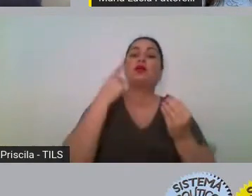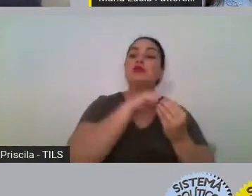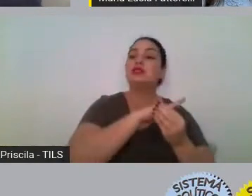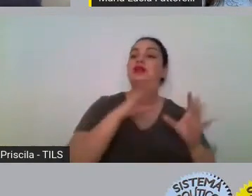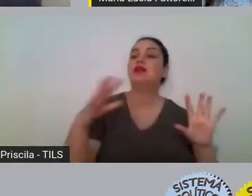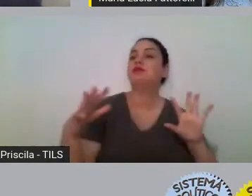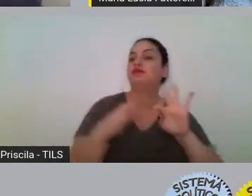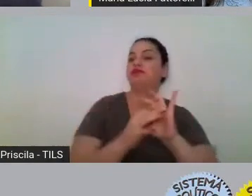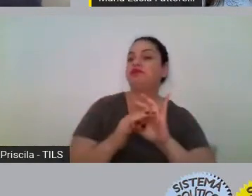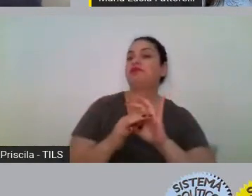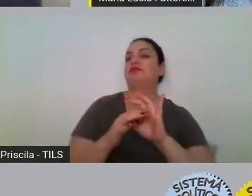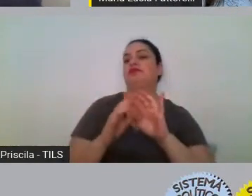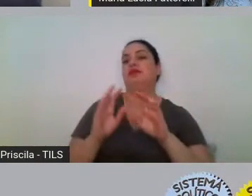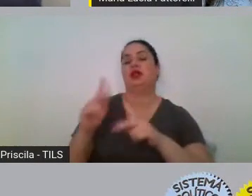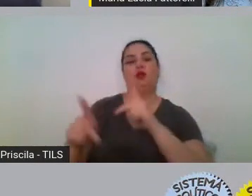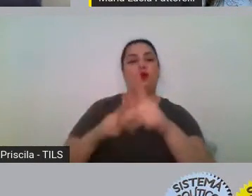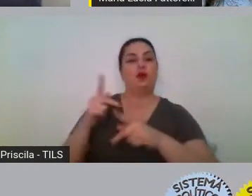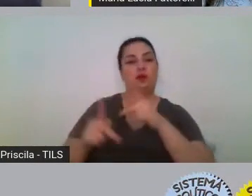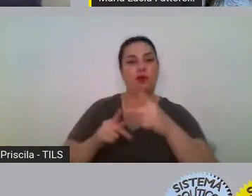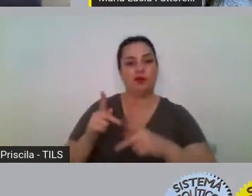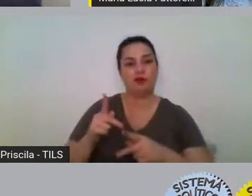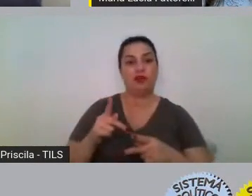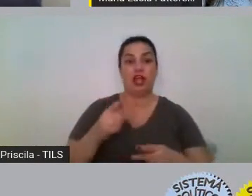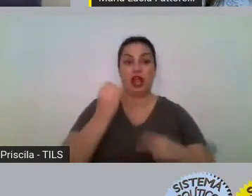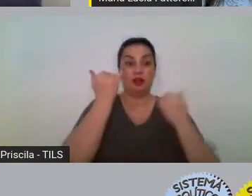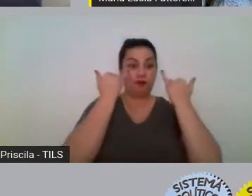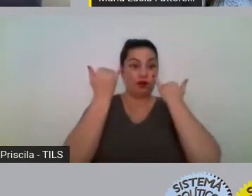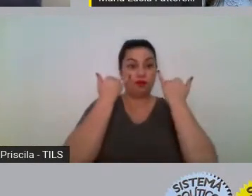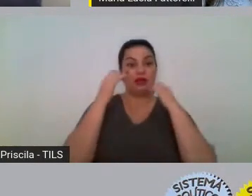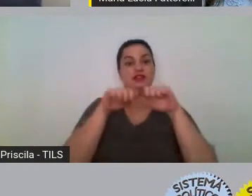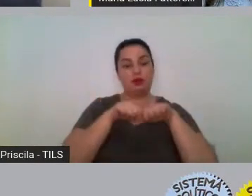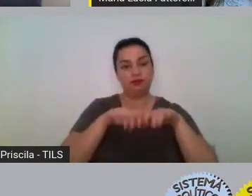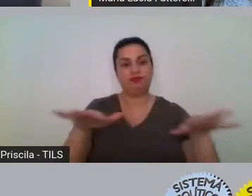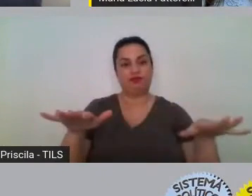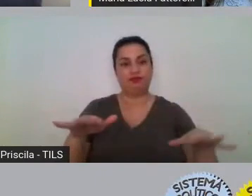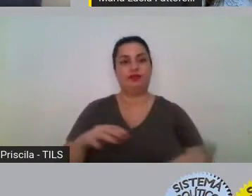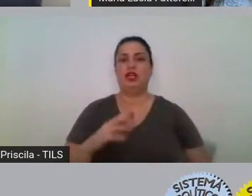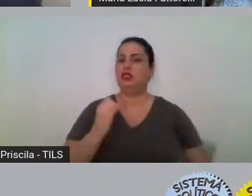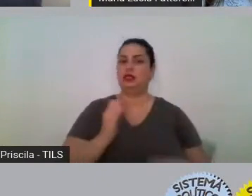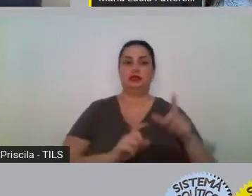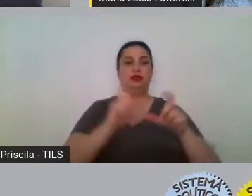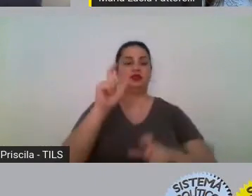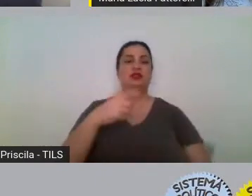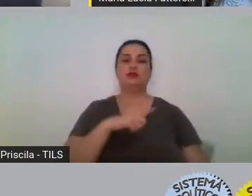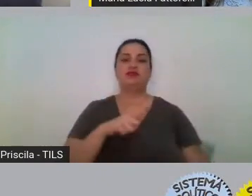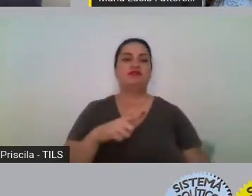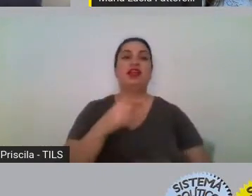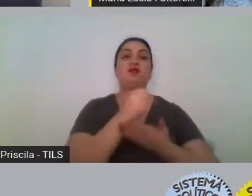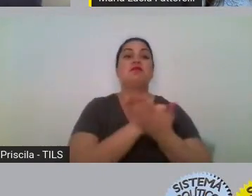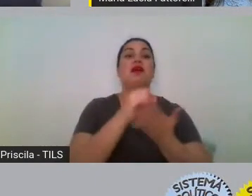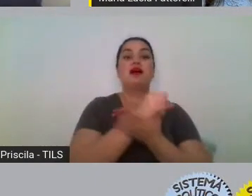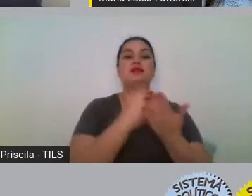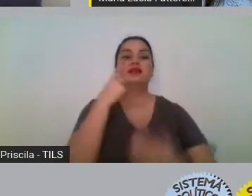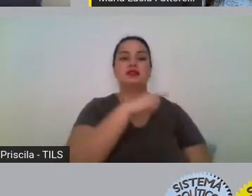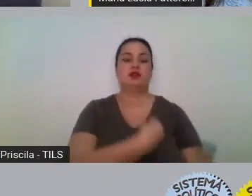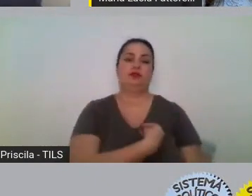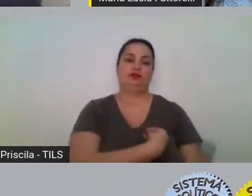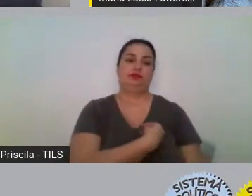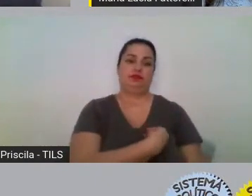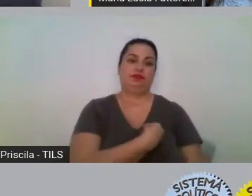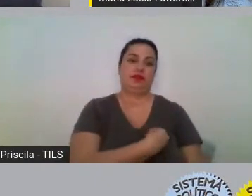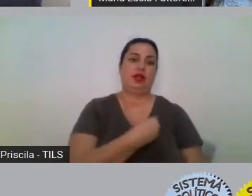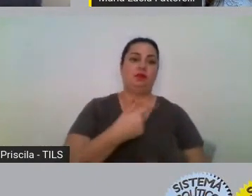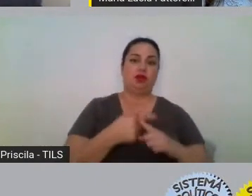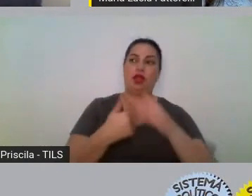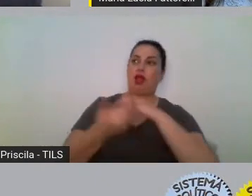que, se ela não está tendo as condições mínimas de sobrevivência, exatamente porque nós tivemos, durante o regime militar,